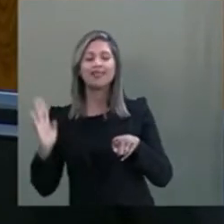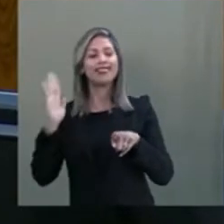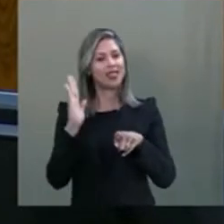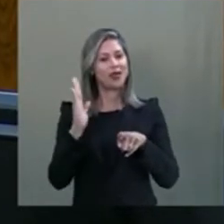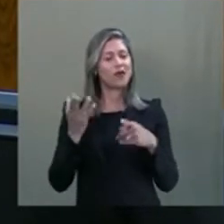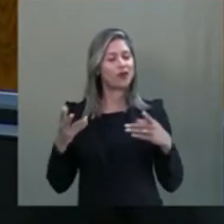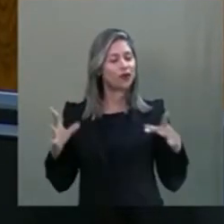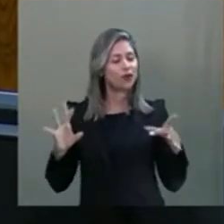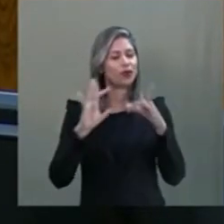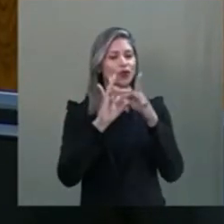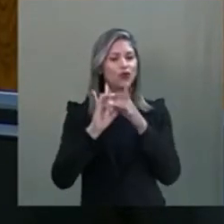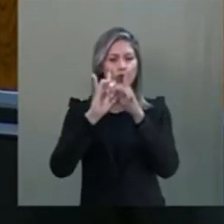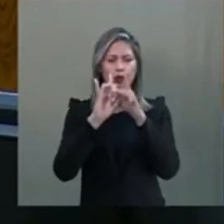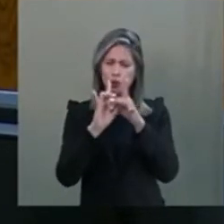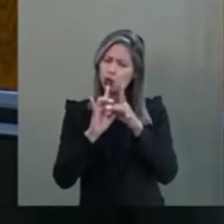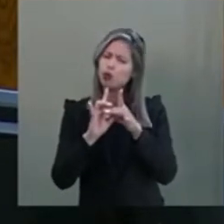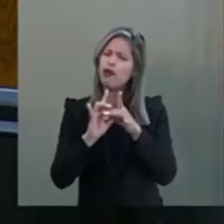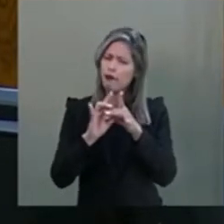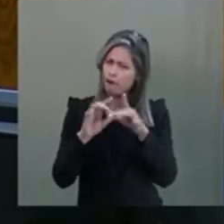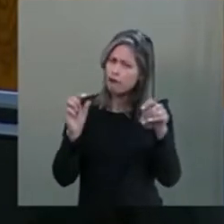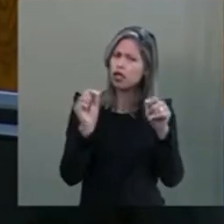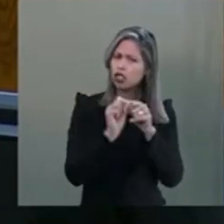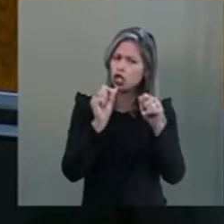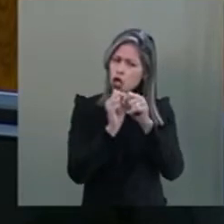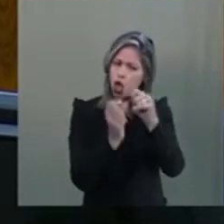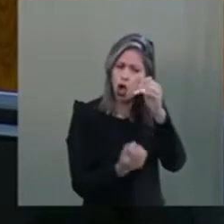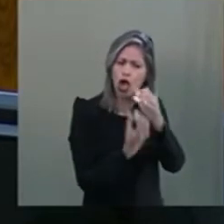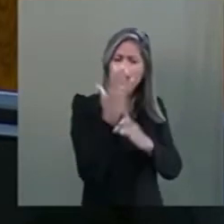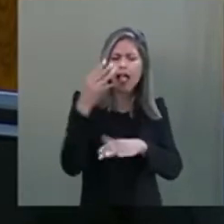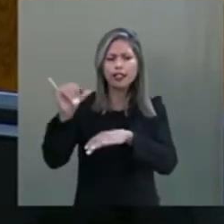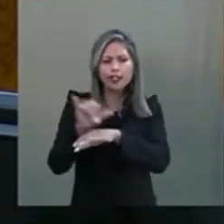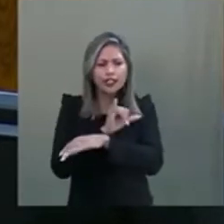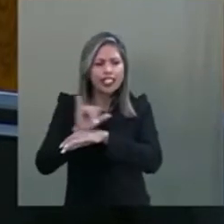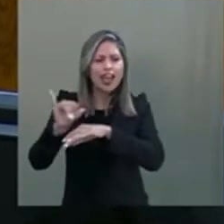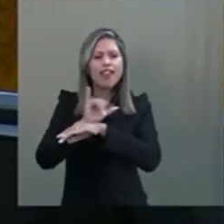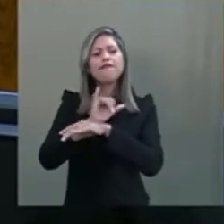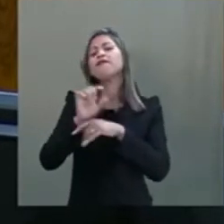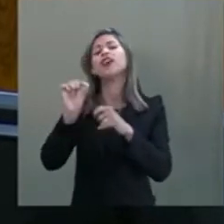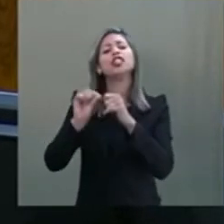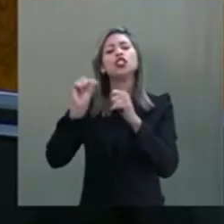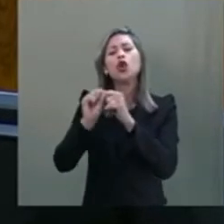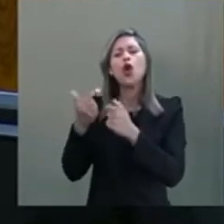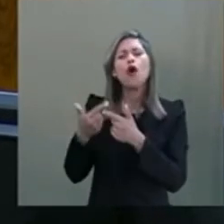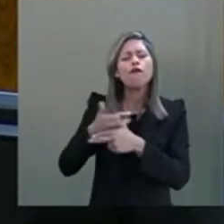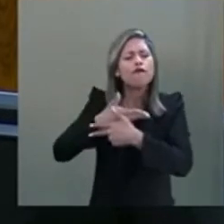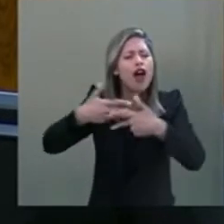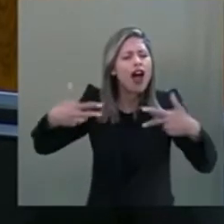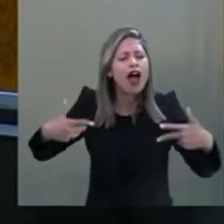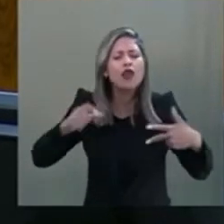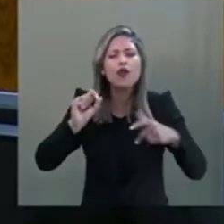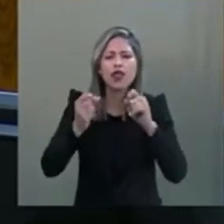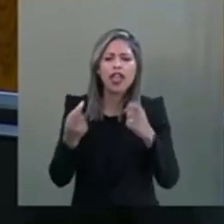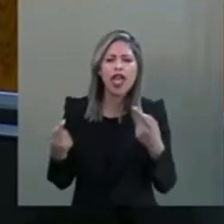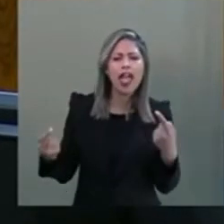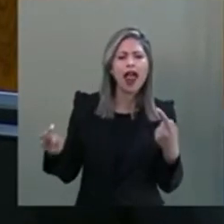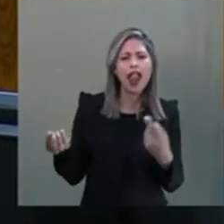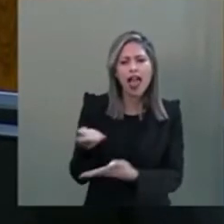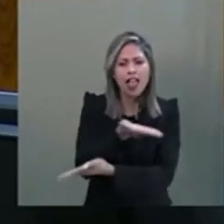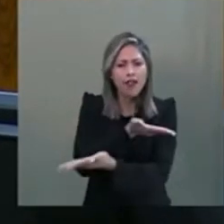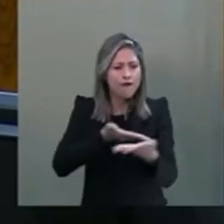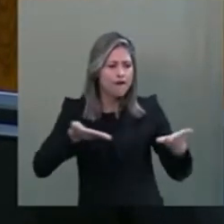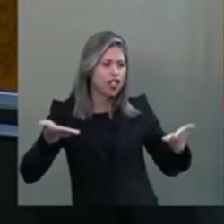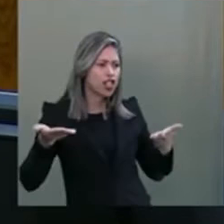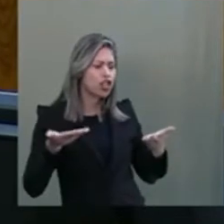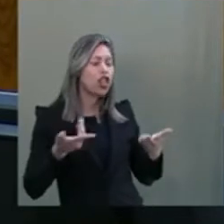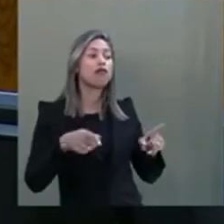na estratégia, como também nas múltiplas relações comerciais, de investimentos,